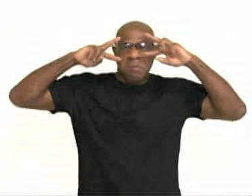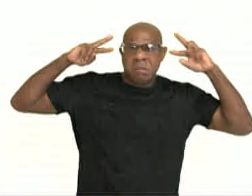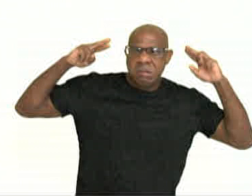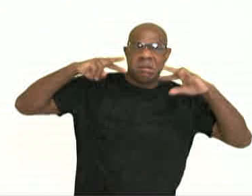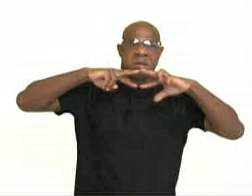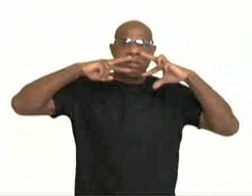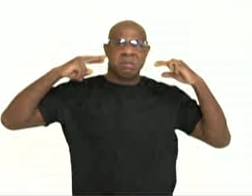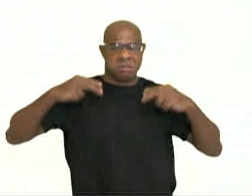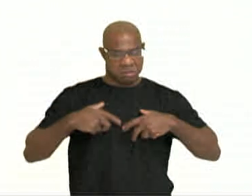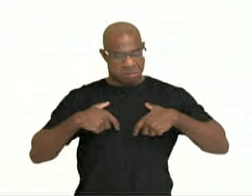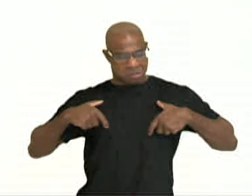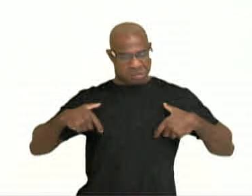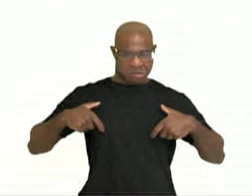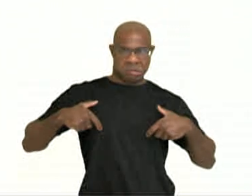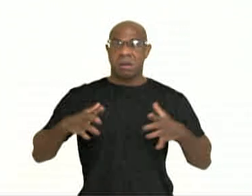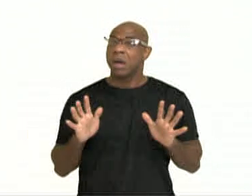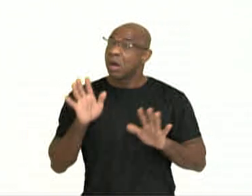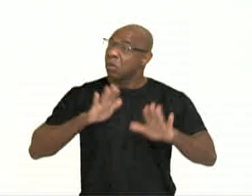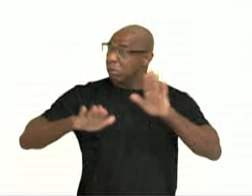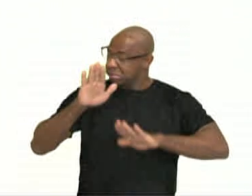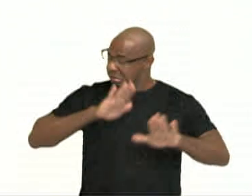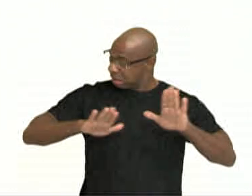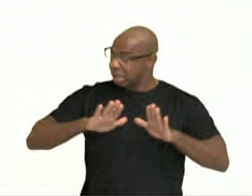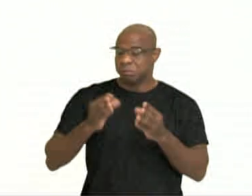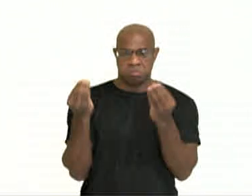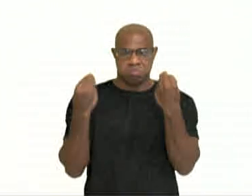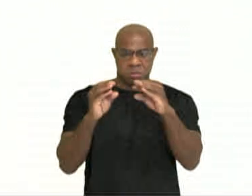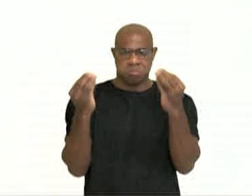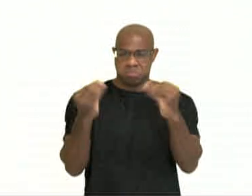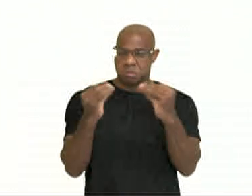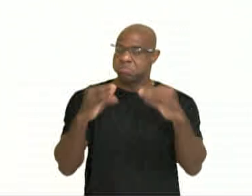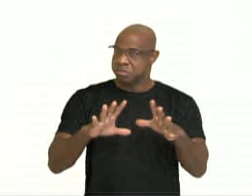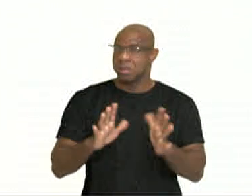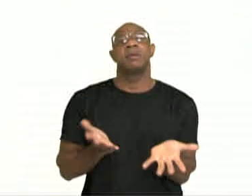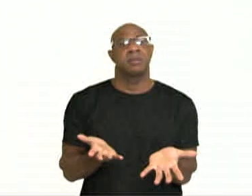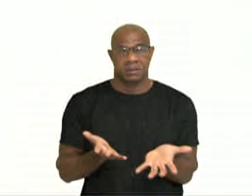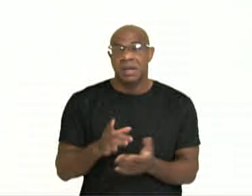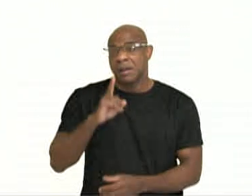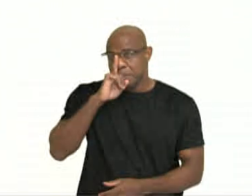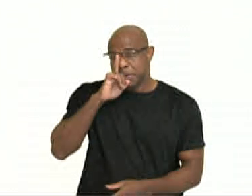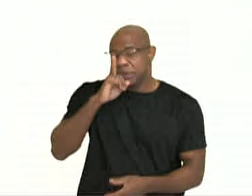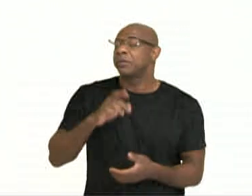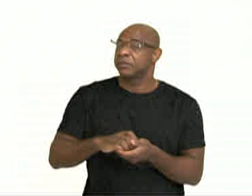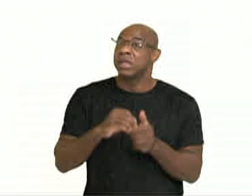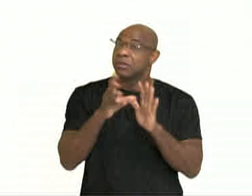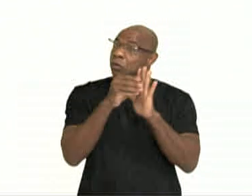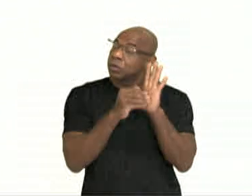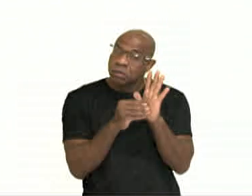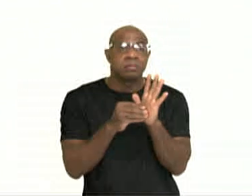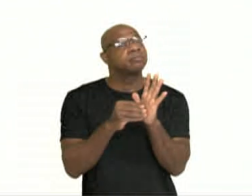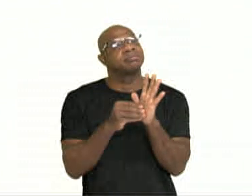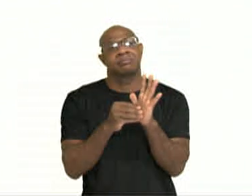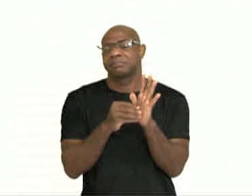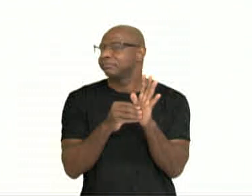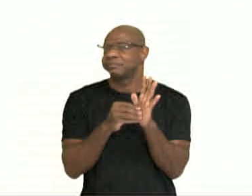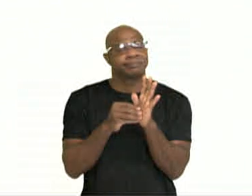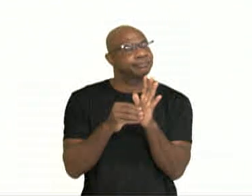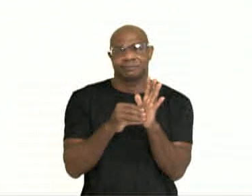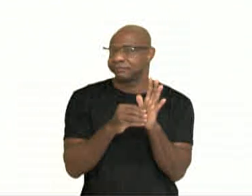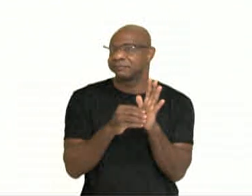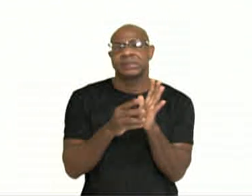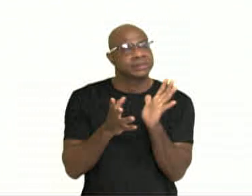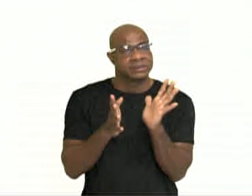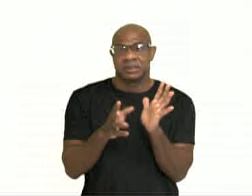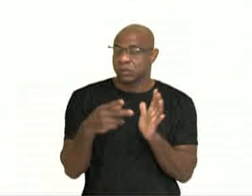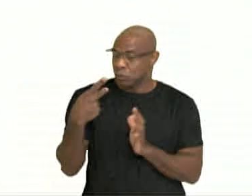lingerie nova, ou da sua namorada, que ela tirou especialmente para você? Pois é, esses conteúdos não cabem na primeira regra, eles não